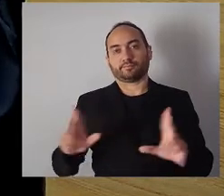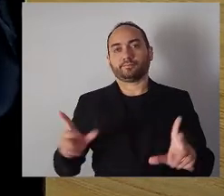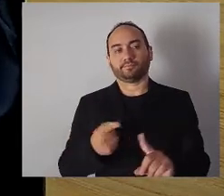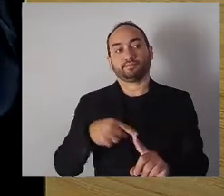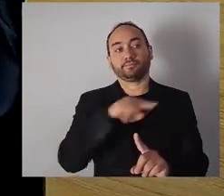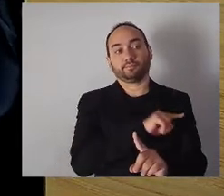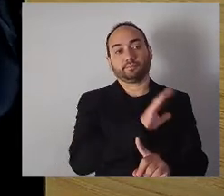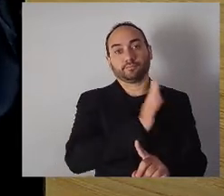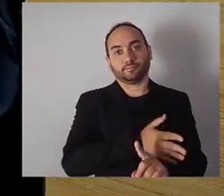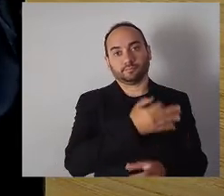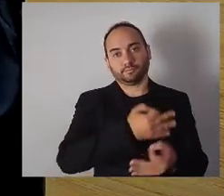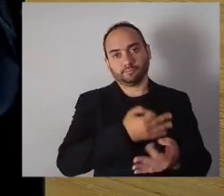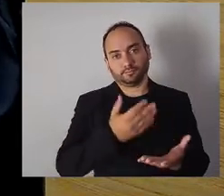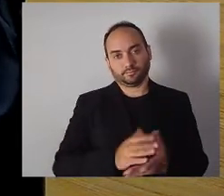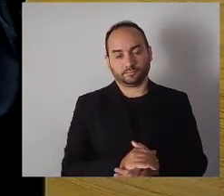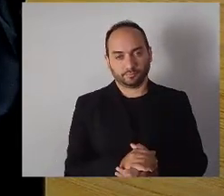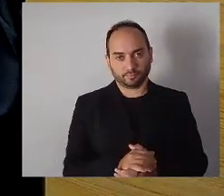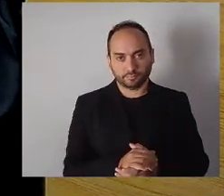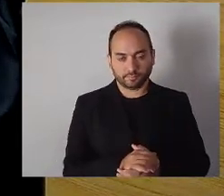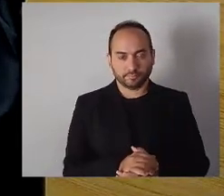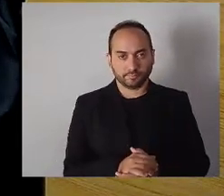do que já julgou.